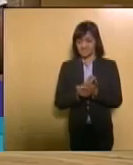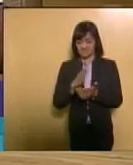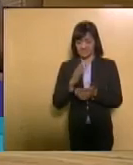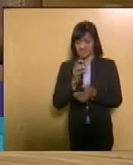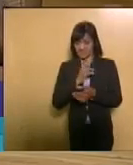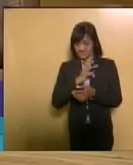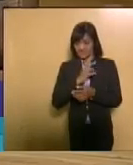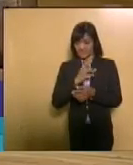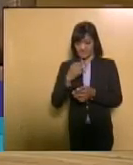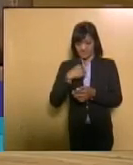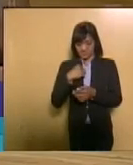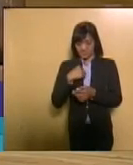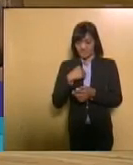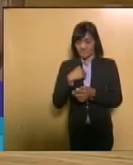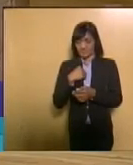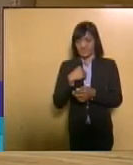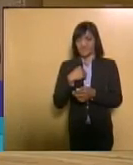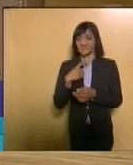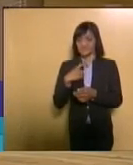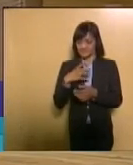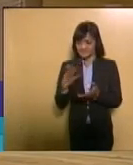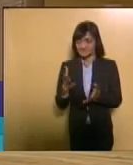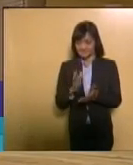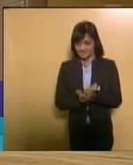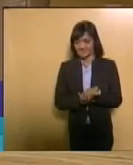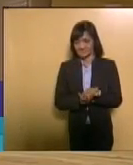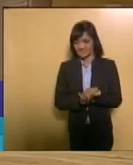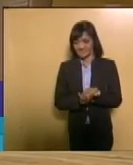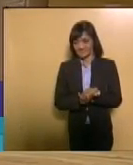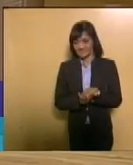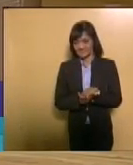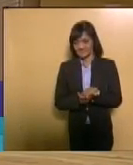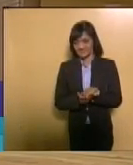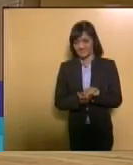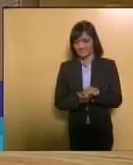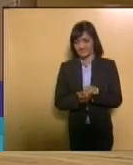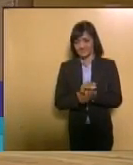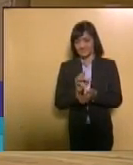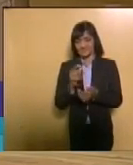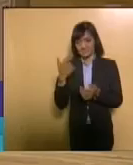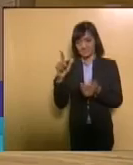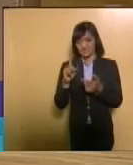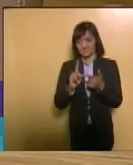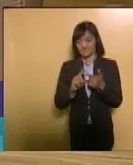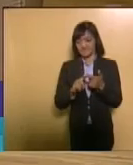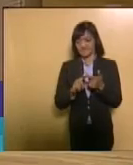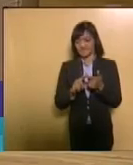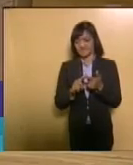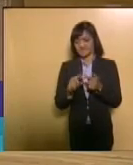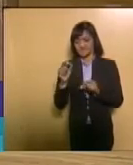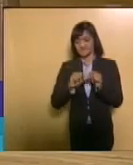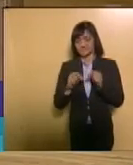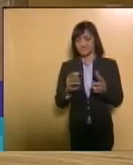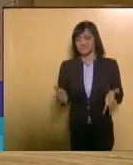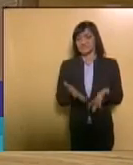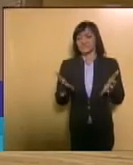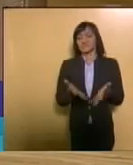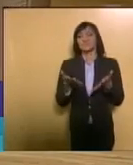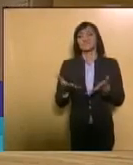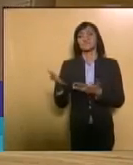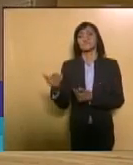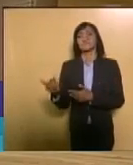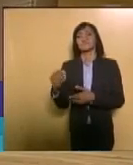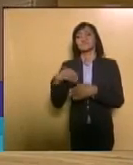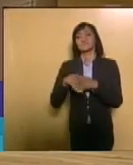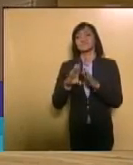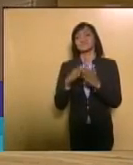medo que eu hoje tenho e bastante só outra outra coisa aqui outro ponto foi a questão do estímulo dos jovens na